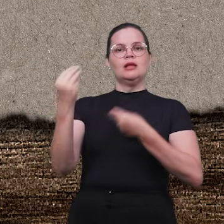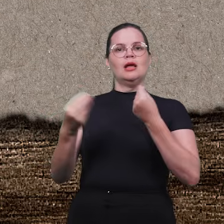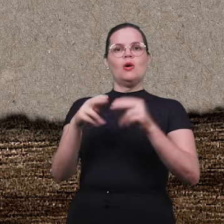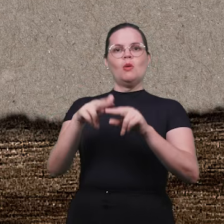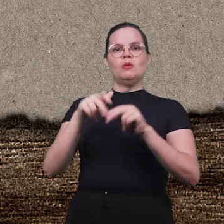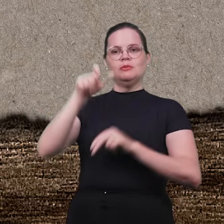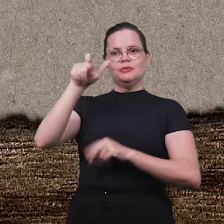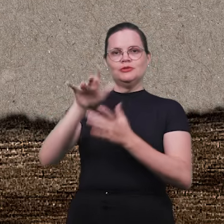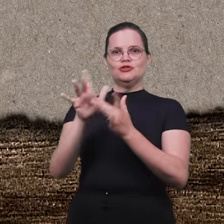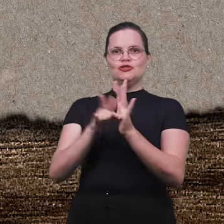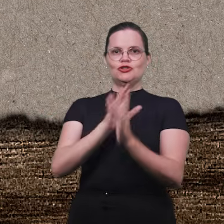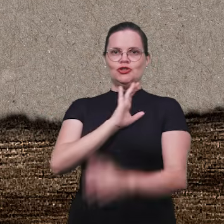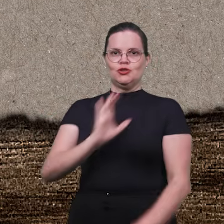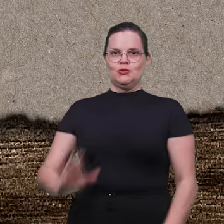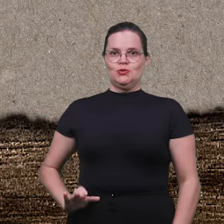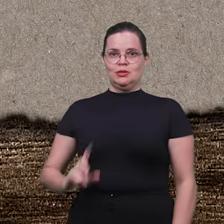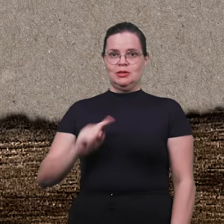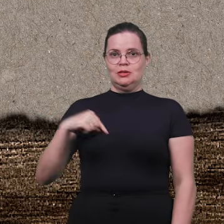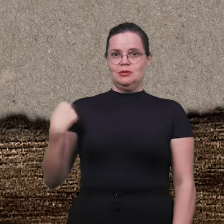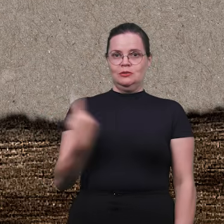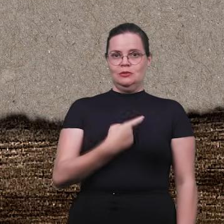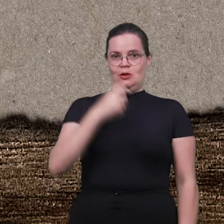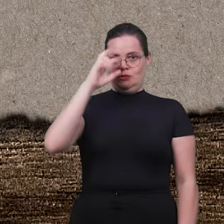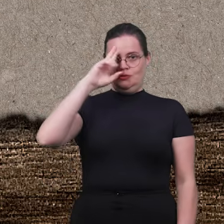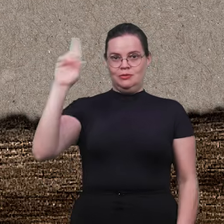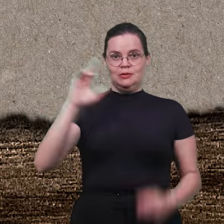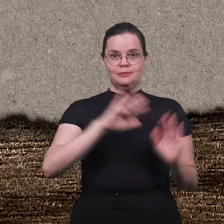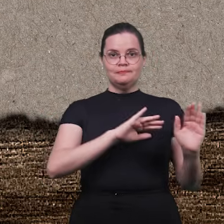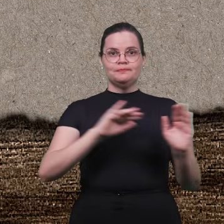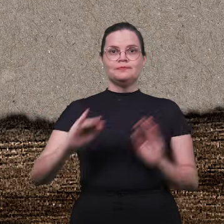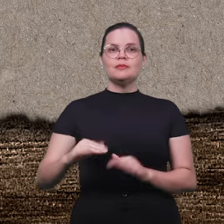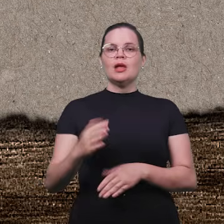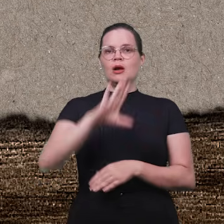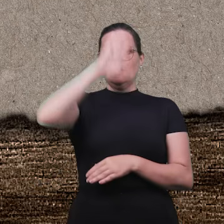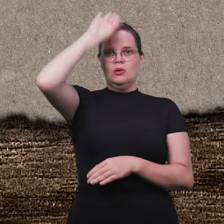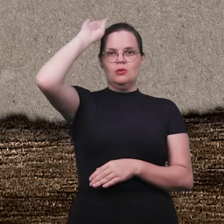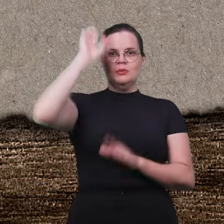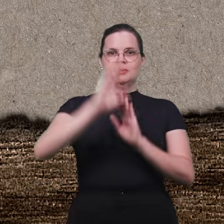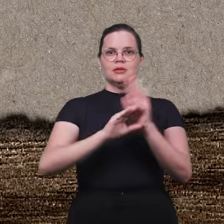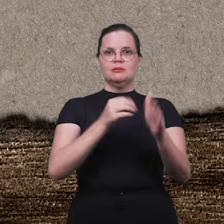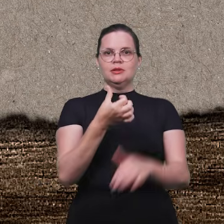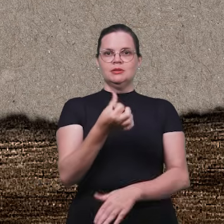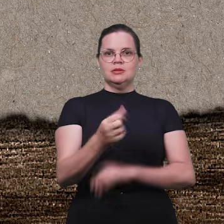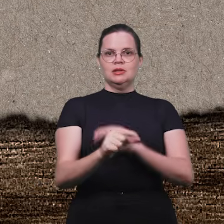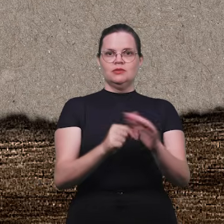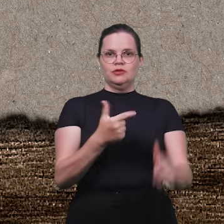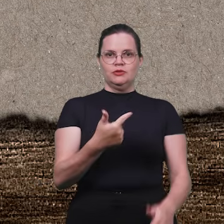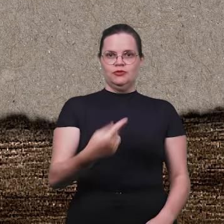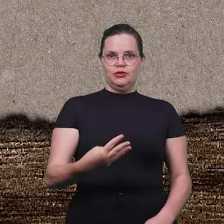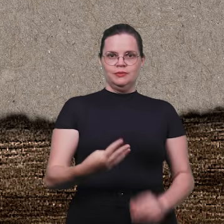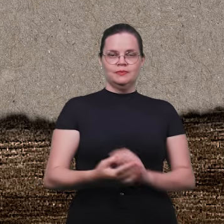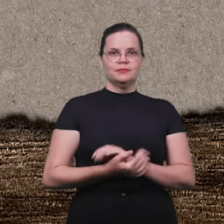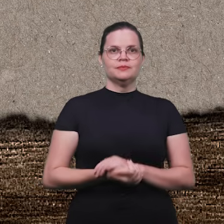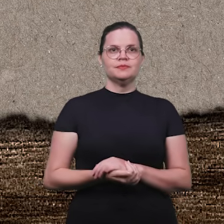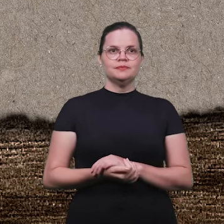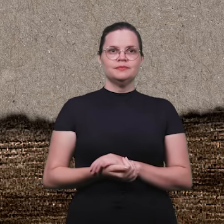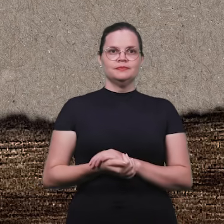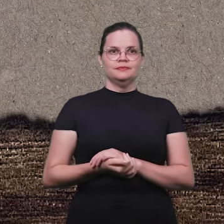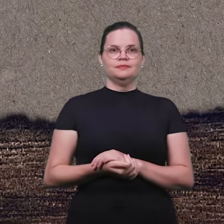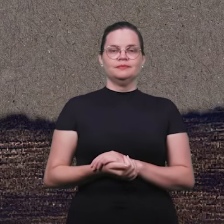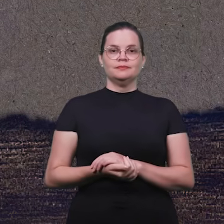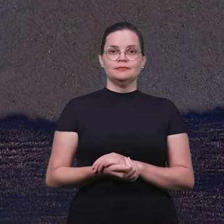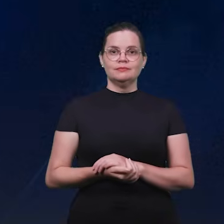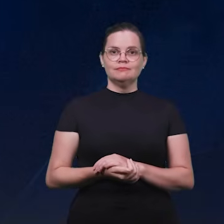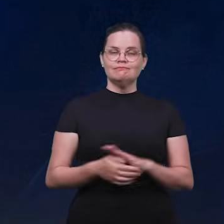Cristo Jesus, nosso Senhor. Ele escreve isso na carta aos Romanos, no capítulo 6, do versículo 23.